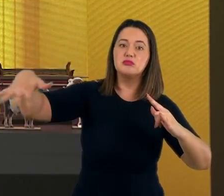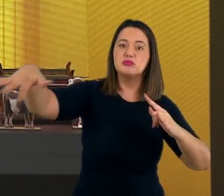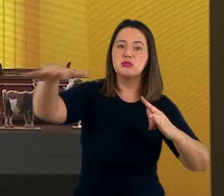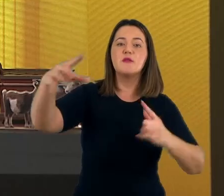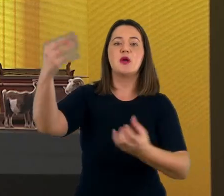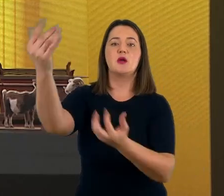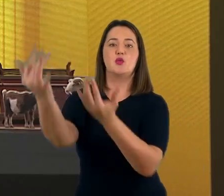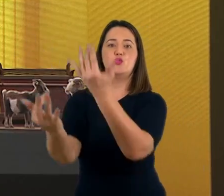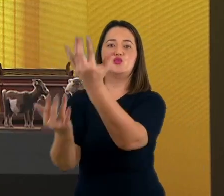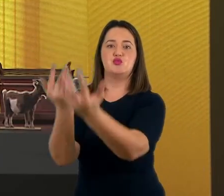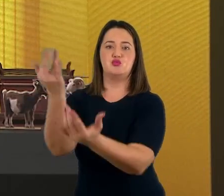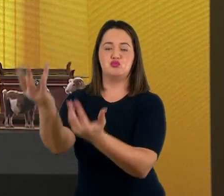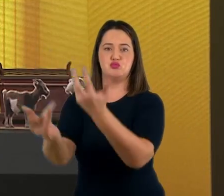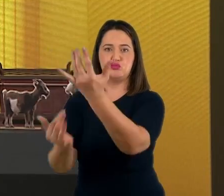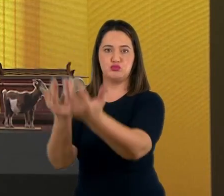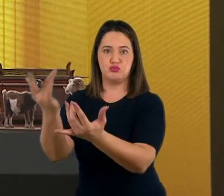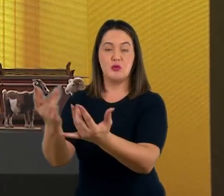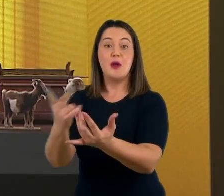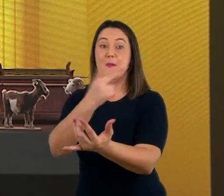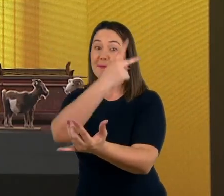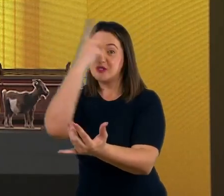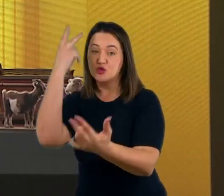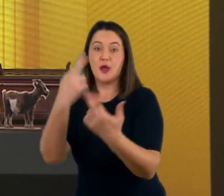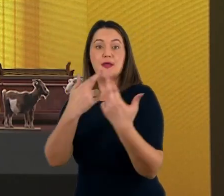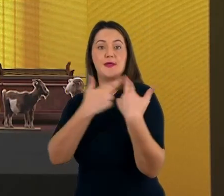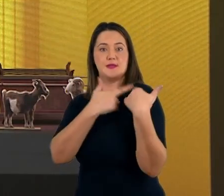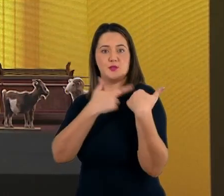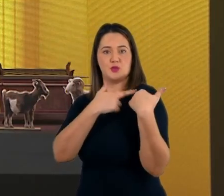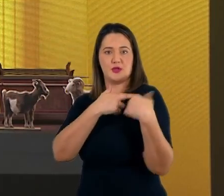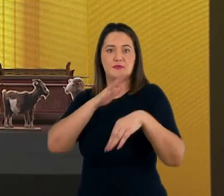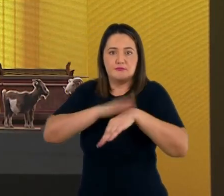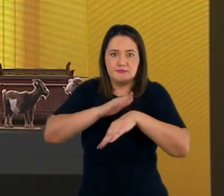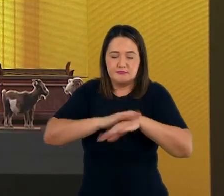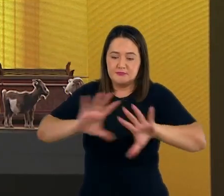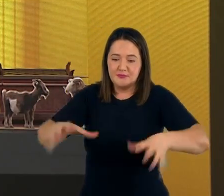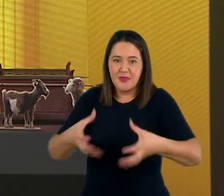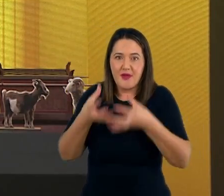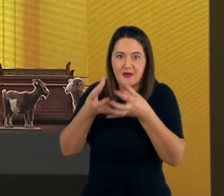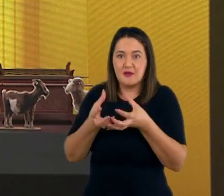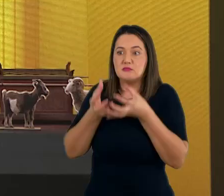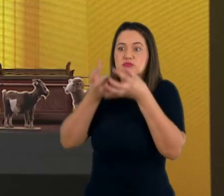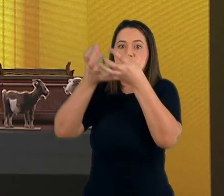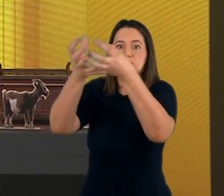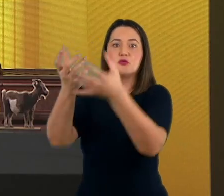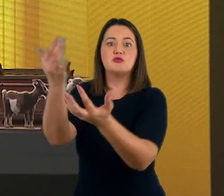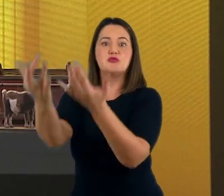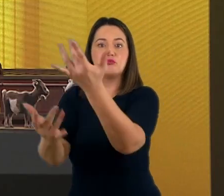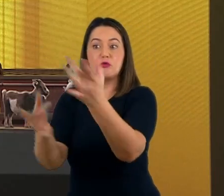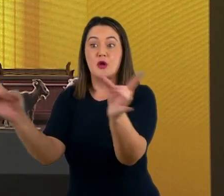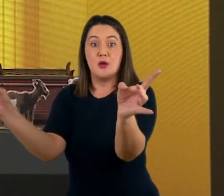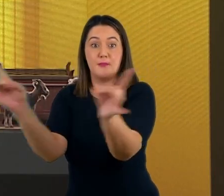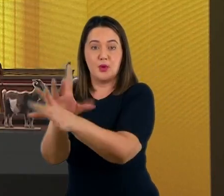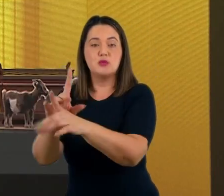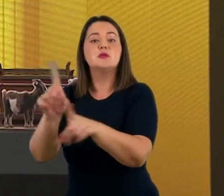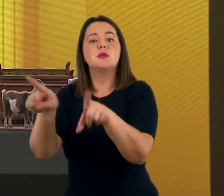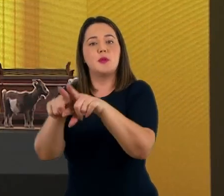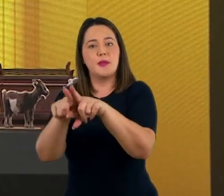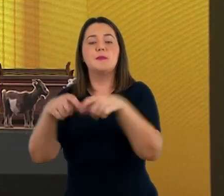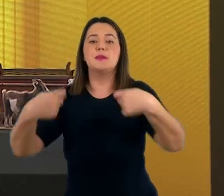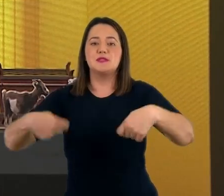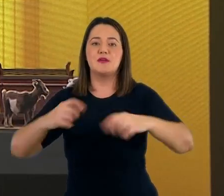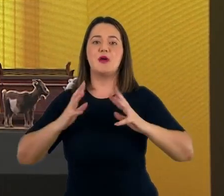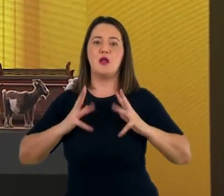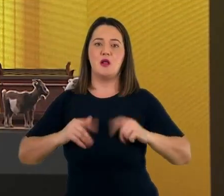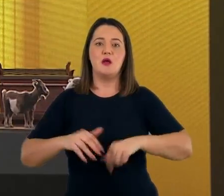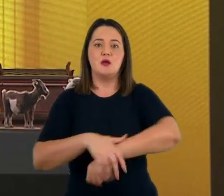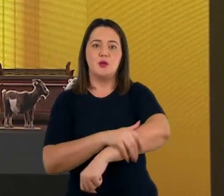seus corpos. E por fim, a pessoa responsável por queimar o novilho e o bode que eu acabei de mencionar também precisava se